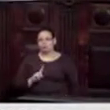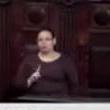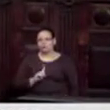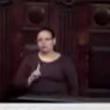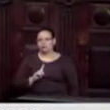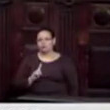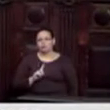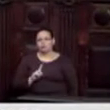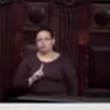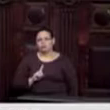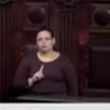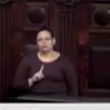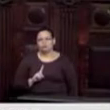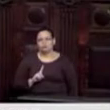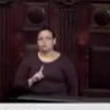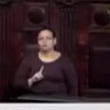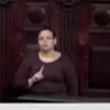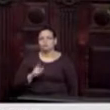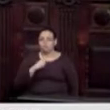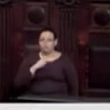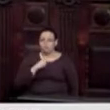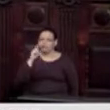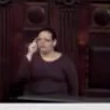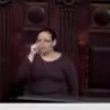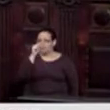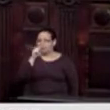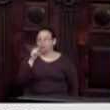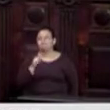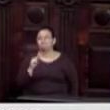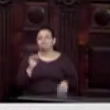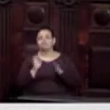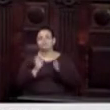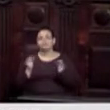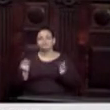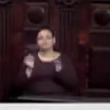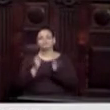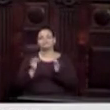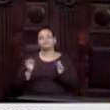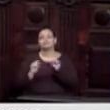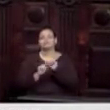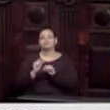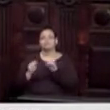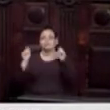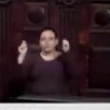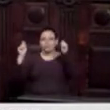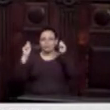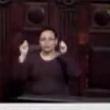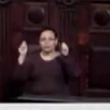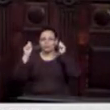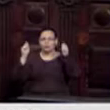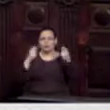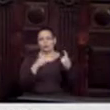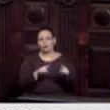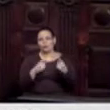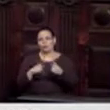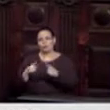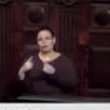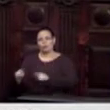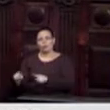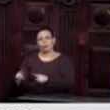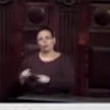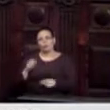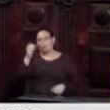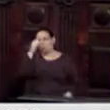de nenhum cargo, que estavam lá simplesmente se colocando, se manifestando contra a brutalidade